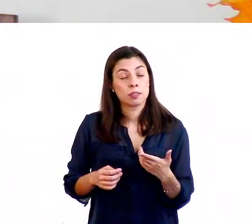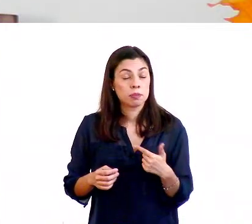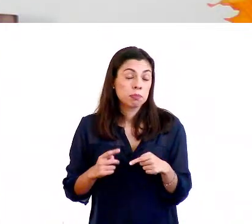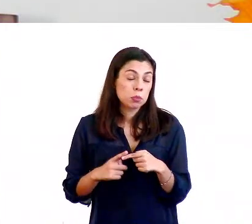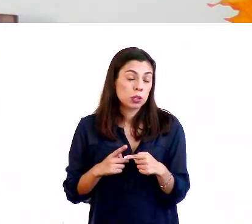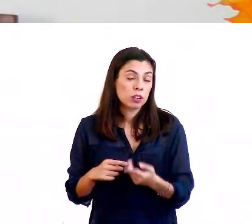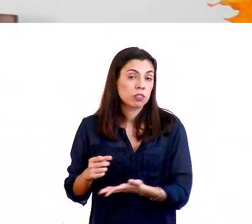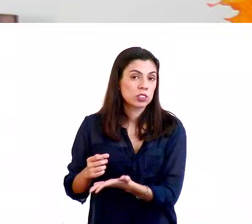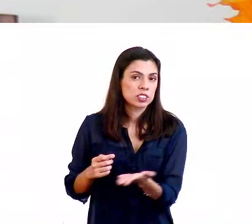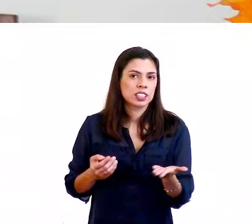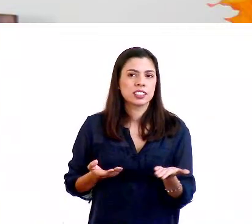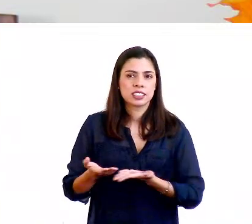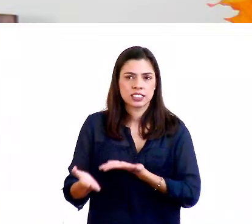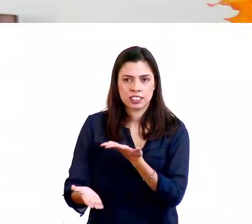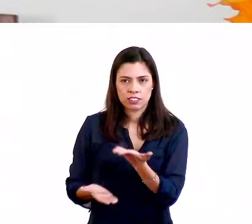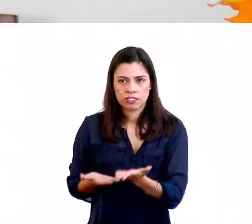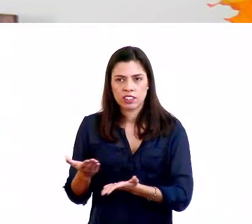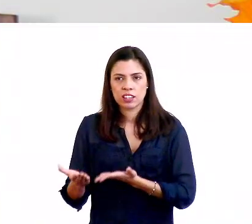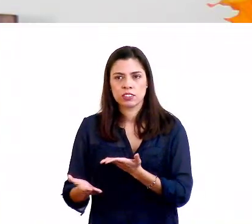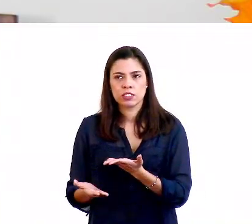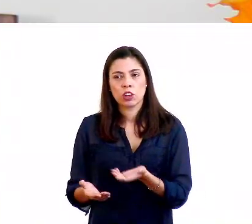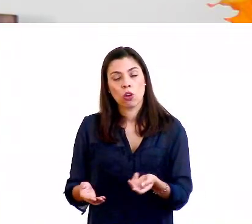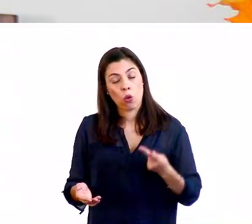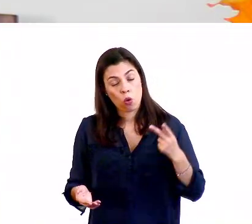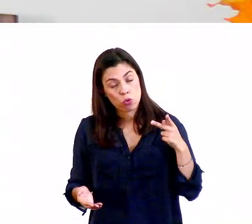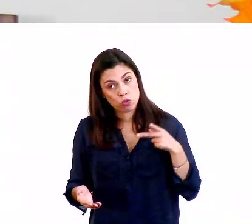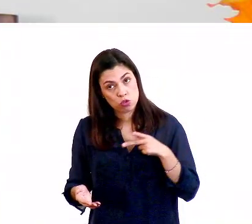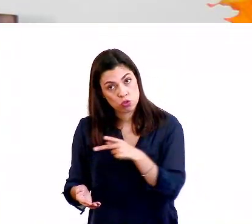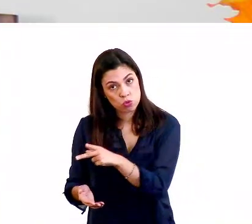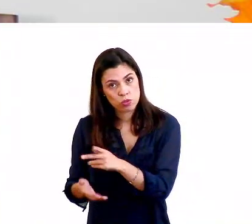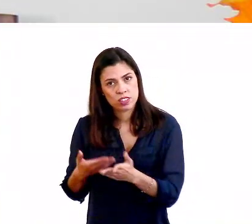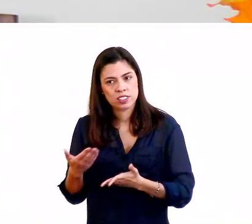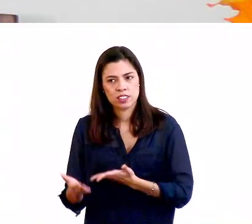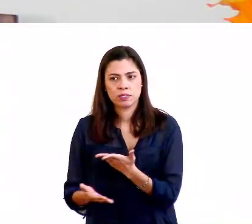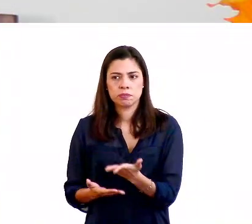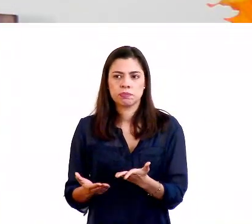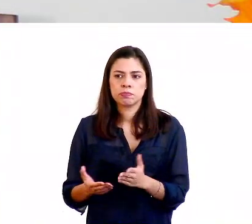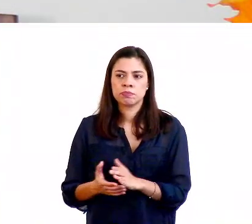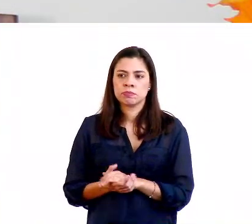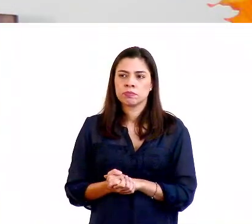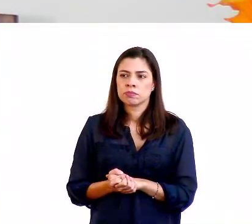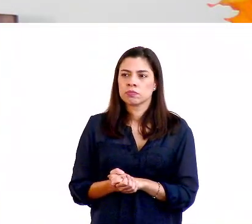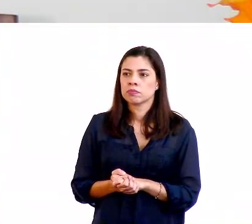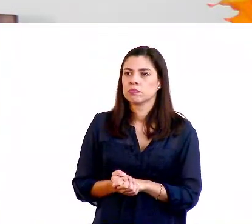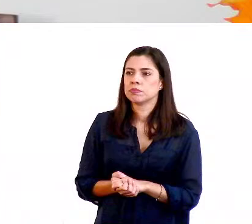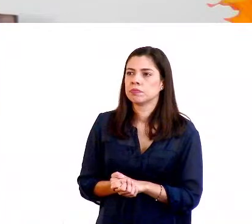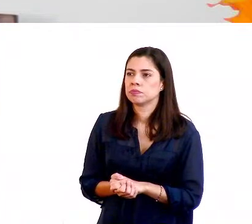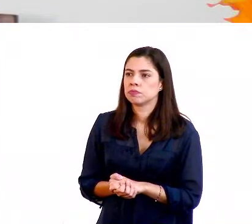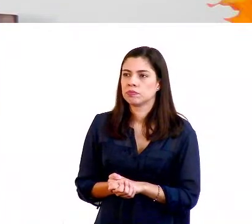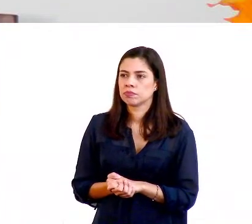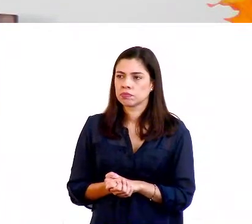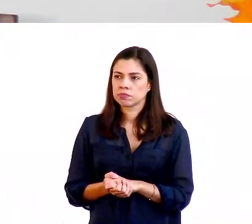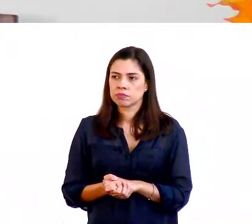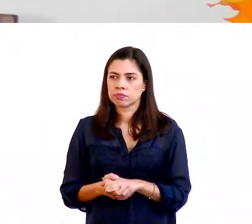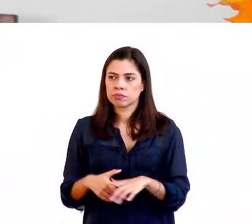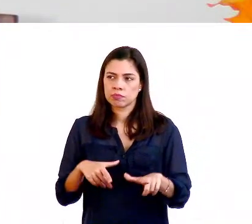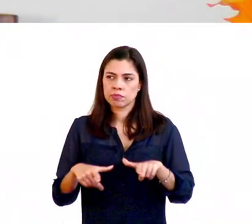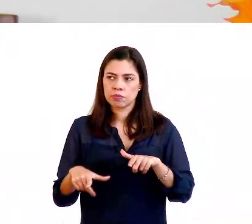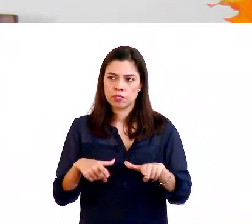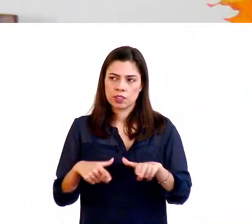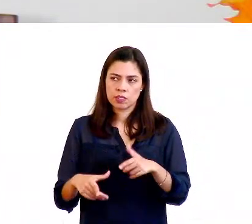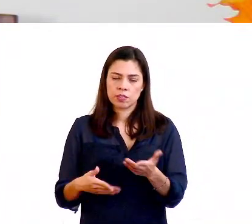servistes e ainda servis aos santos. Serviço, trabalho, por